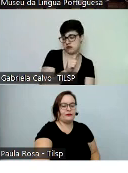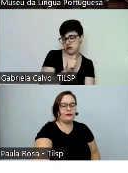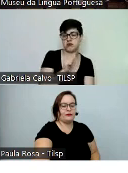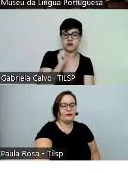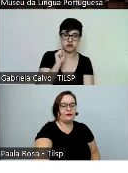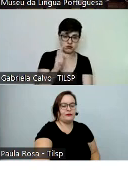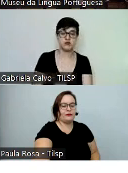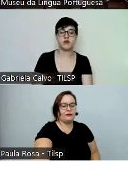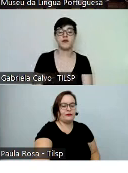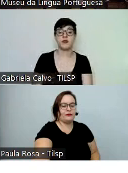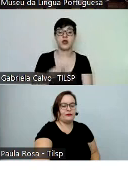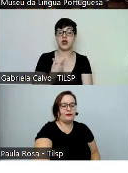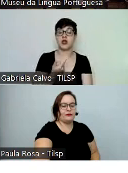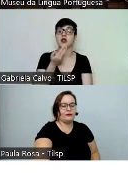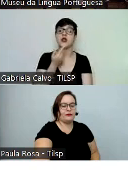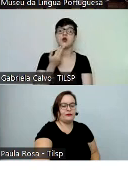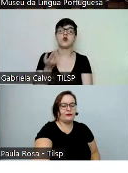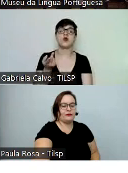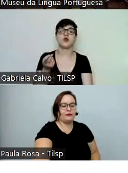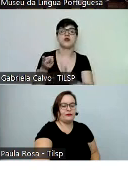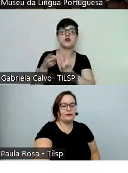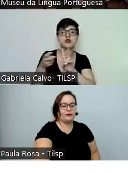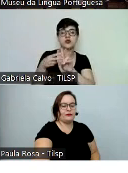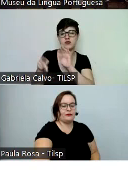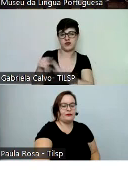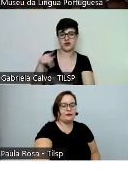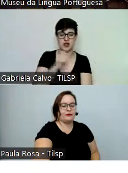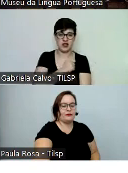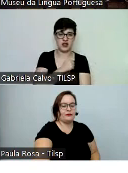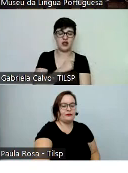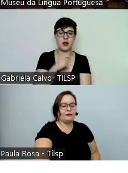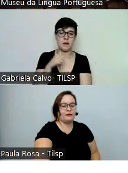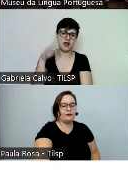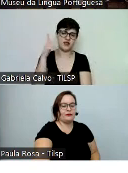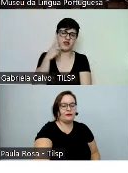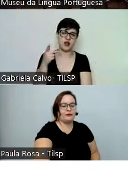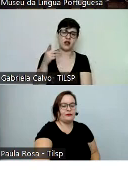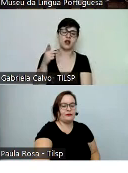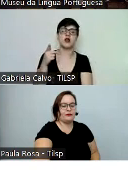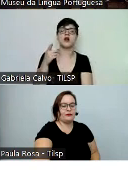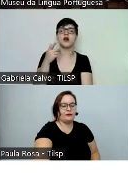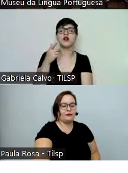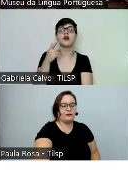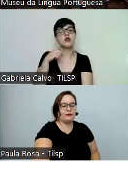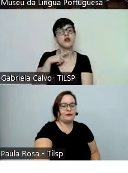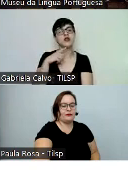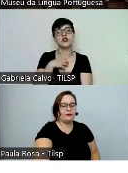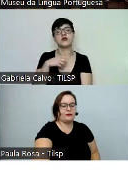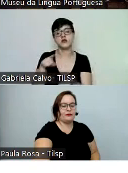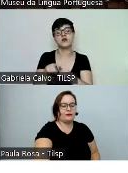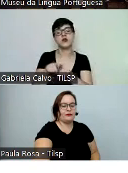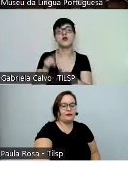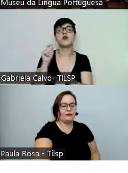as línguas indígenas tipos no Canadá que a língua indígena mais falada no Canadá também tem duas categorias para